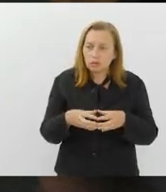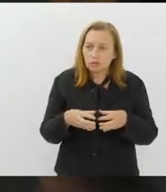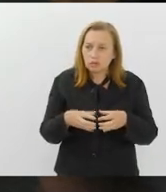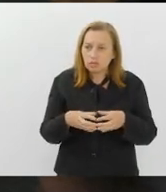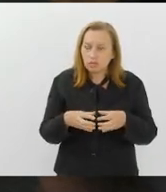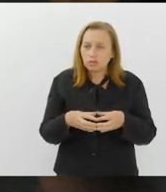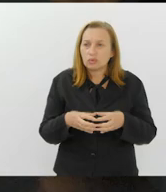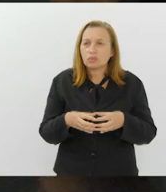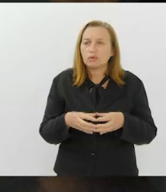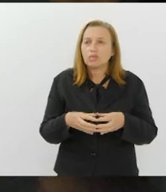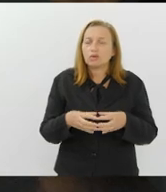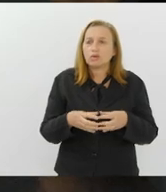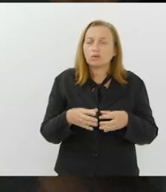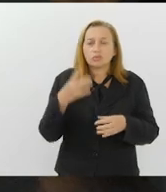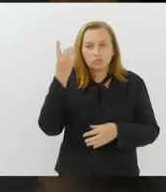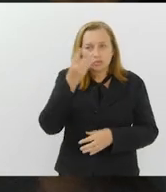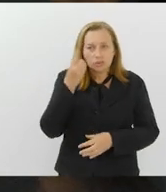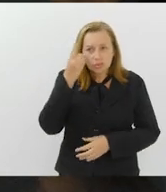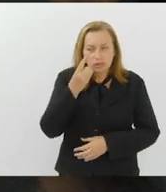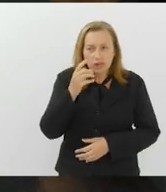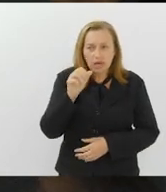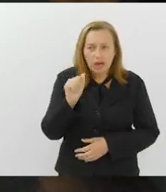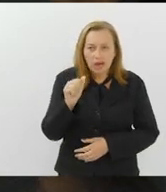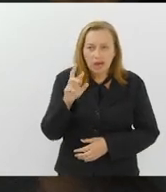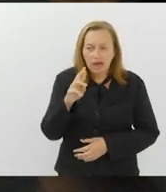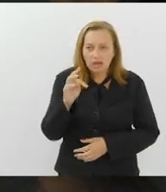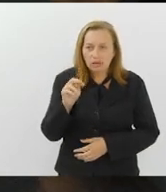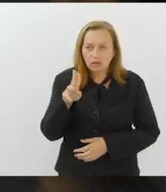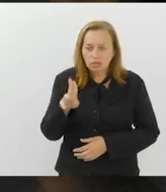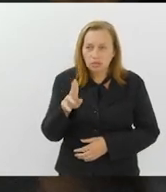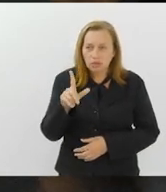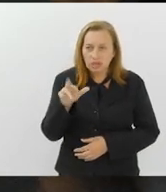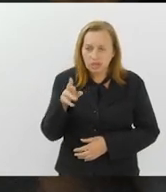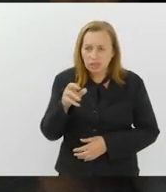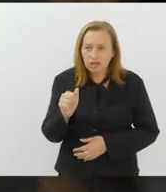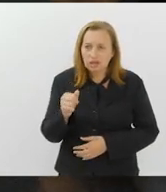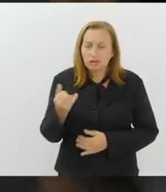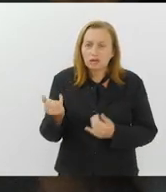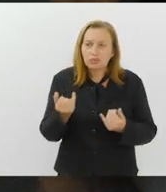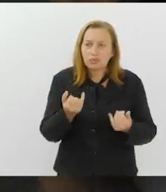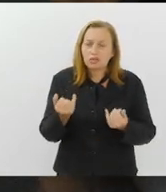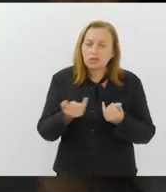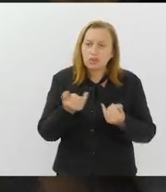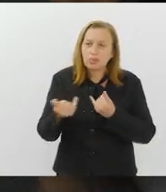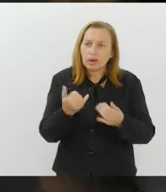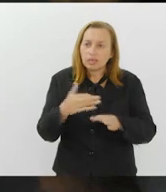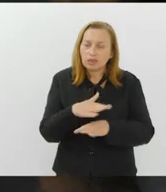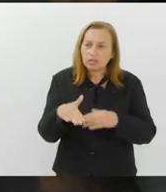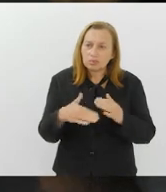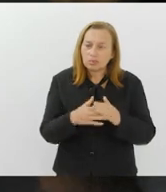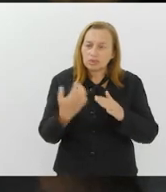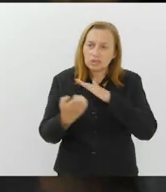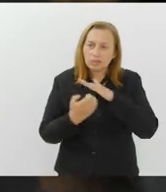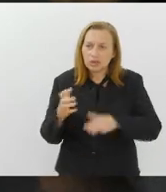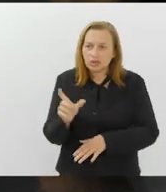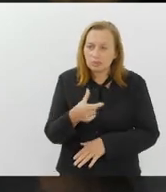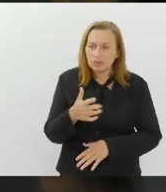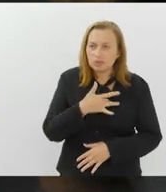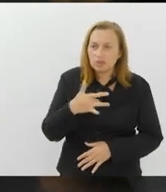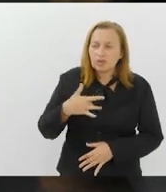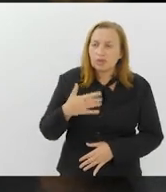firmado ali um compromisso. E esse compromisso foi comunicado a todas as operadoras para que, num pedido da associação,